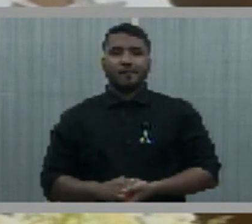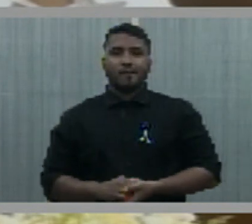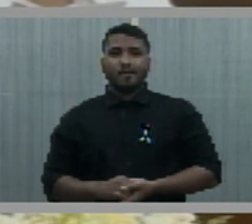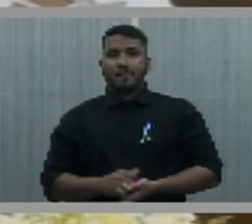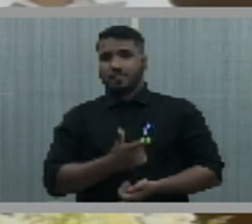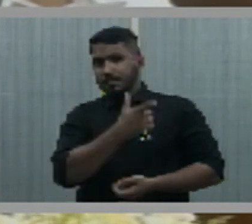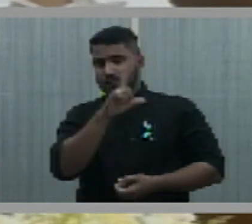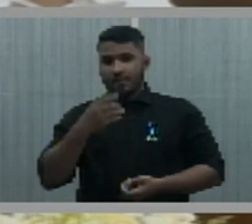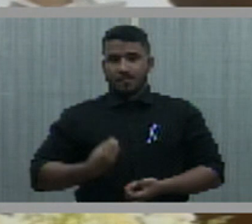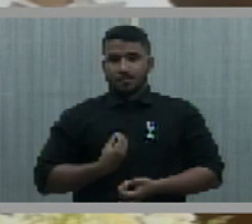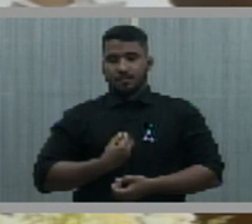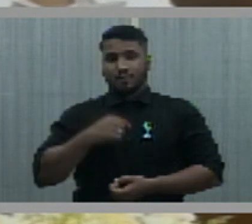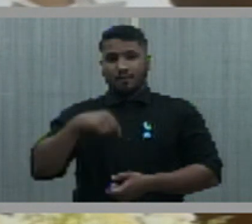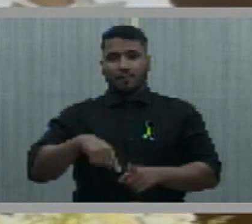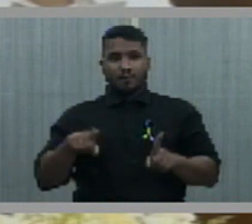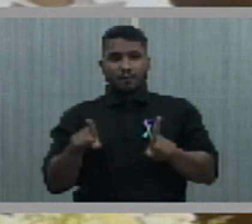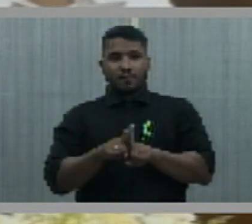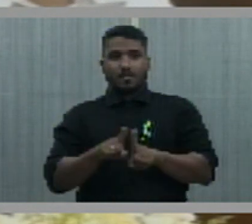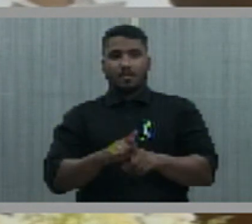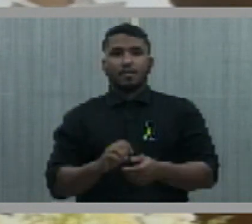demais aqui conosco.